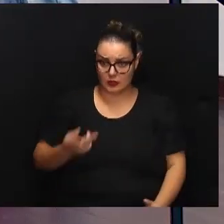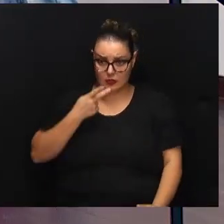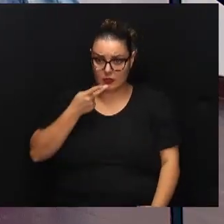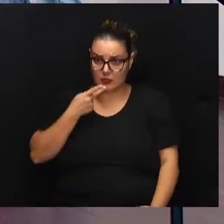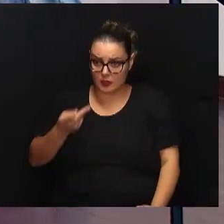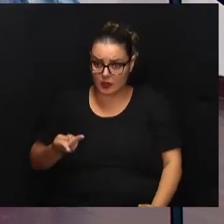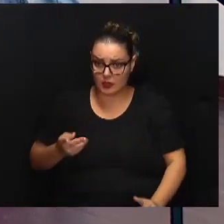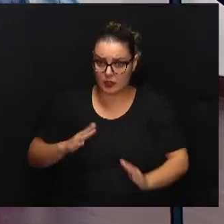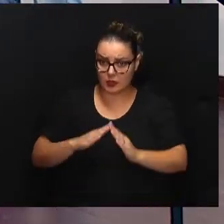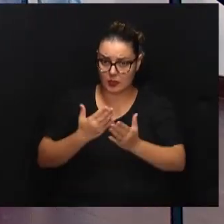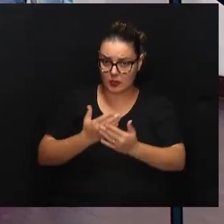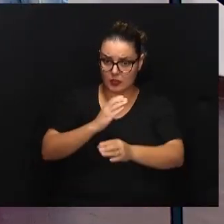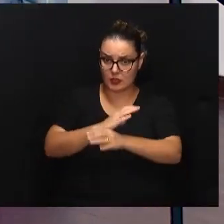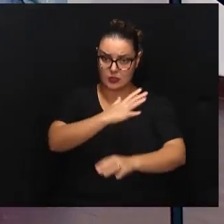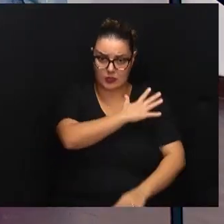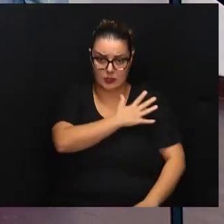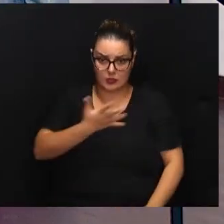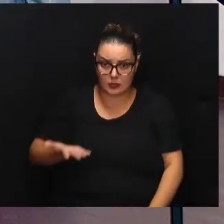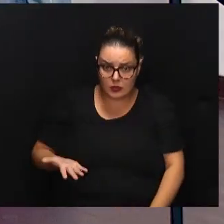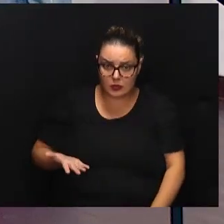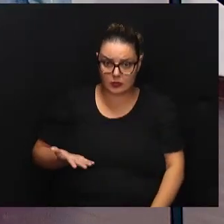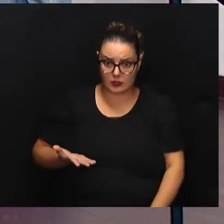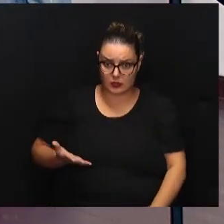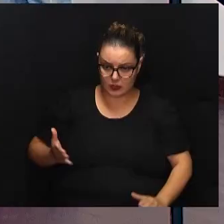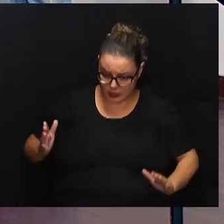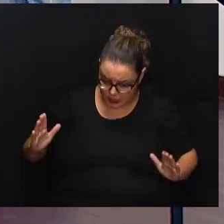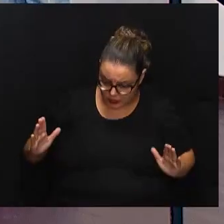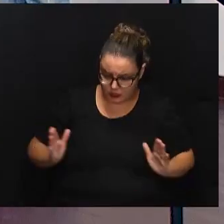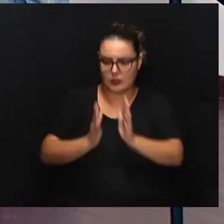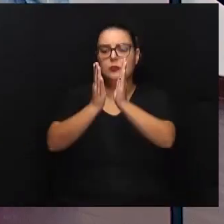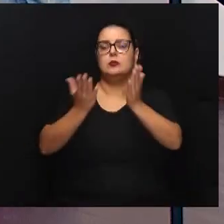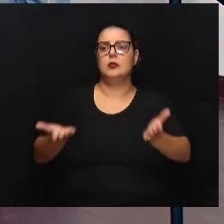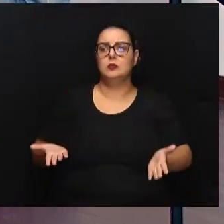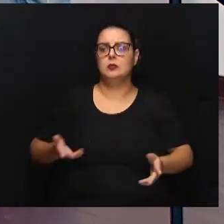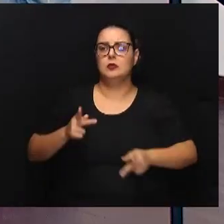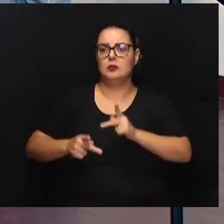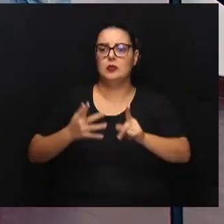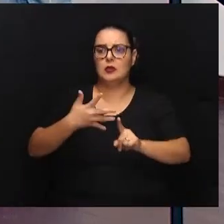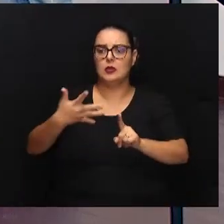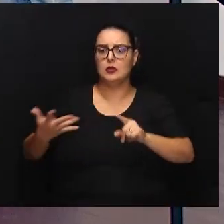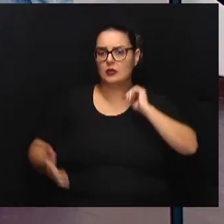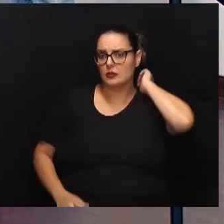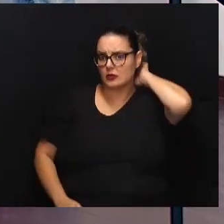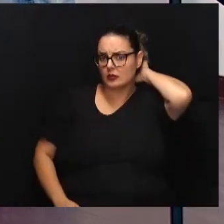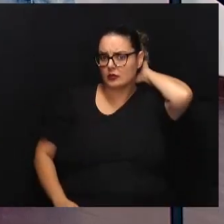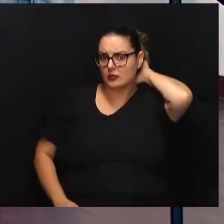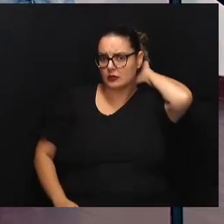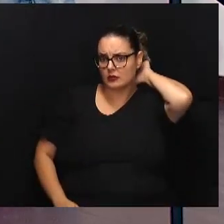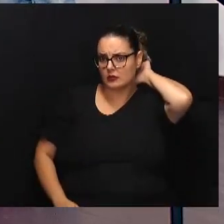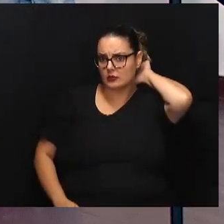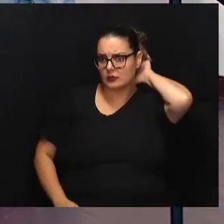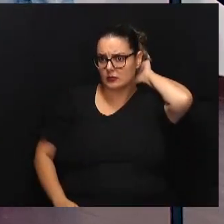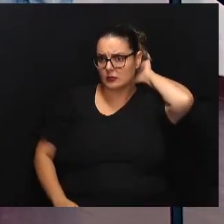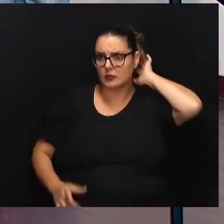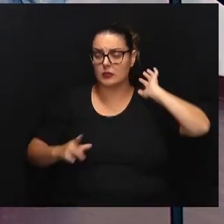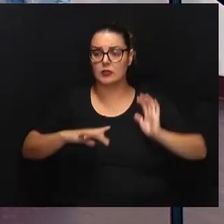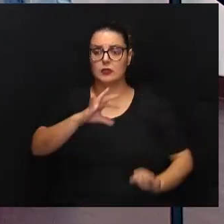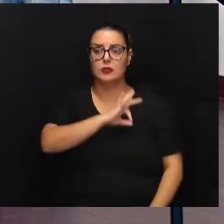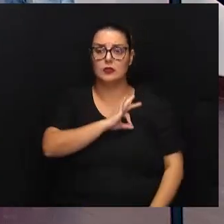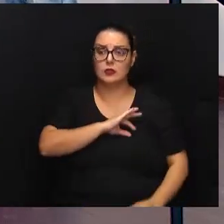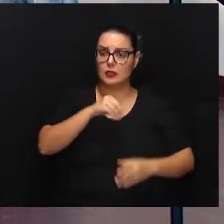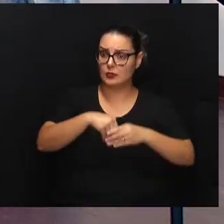para afrontar, inclusive, a população LGBT, que tem policiais e escolas estaduais para